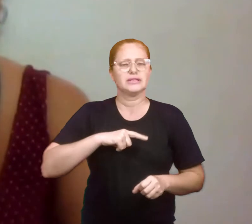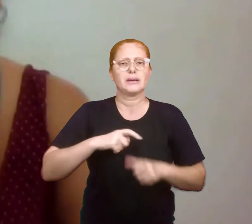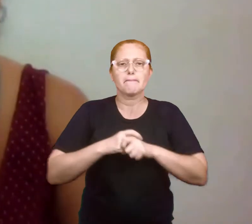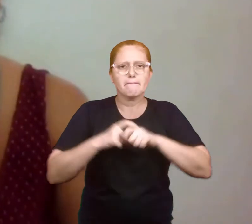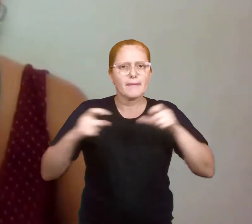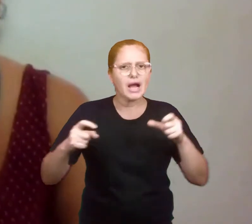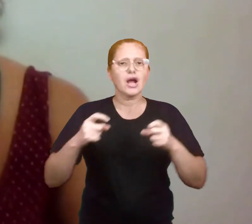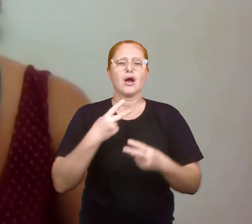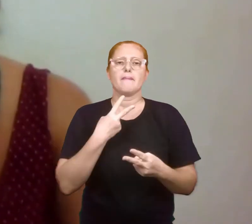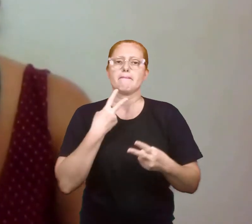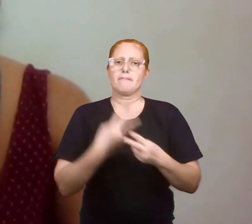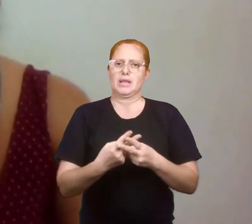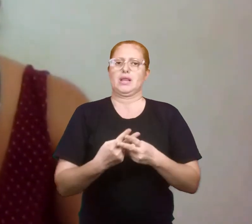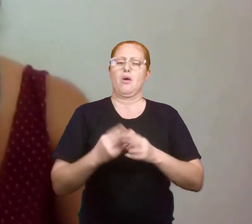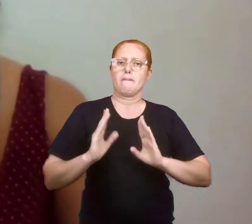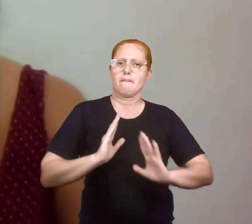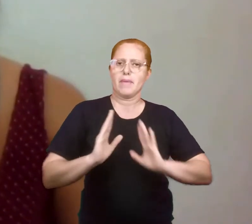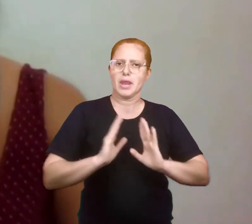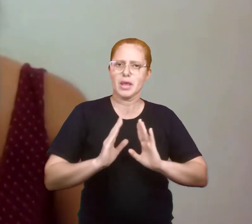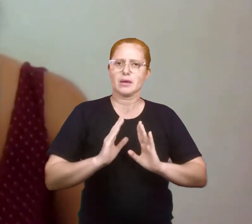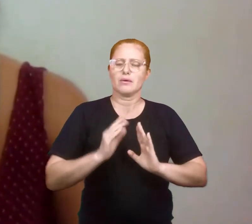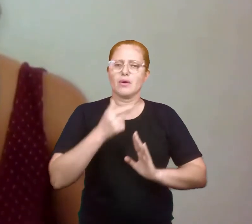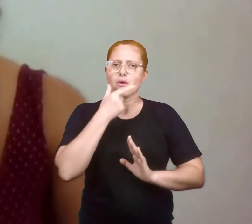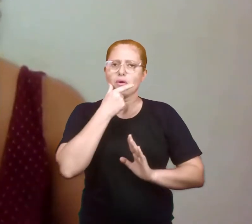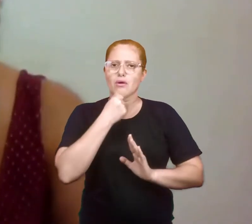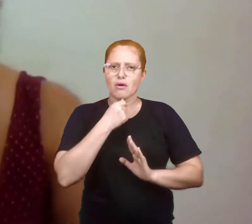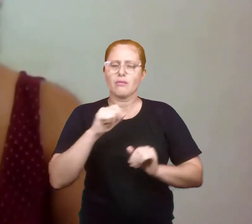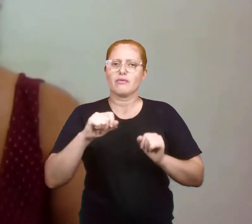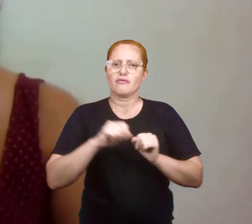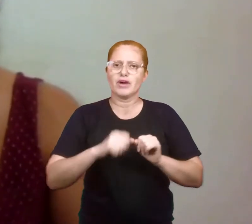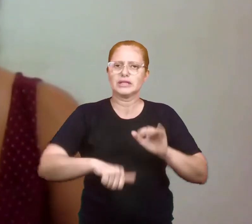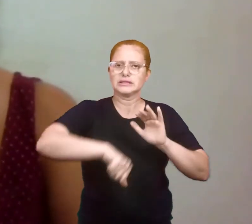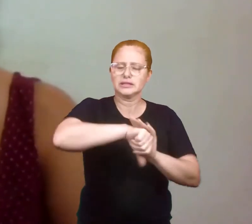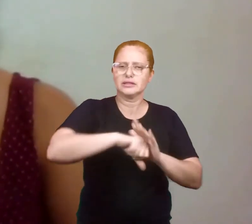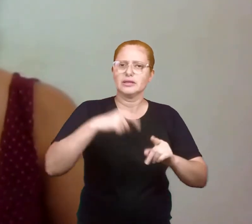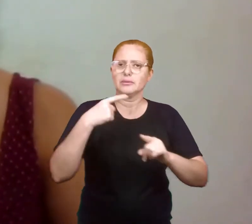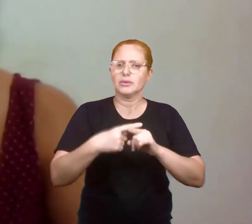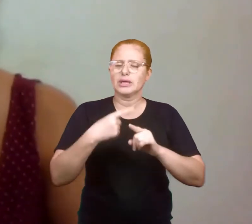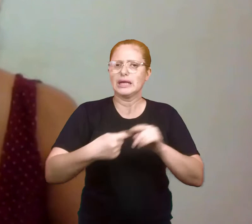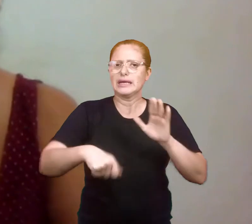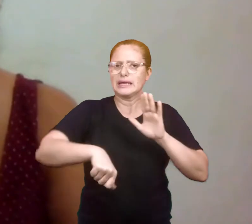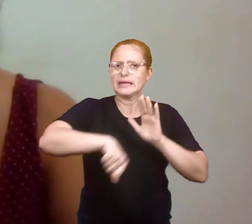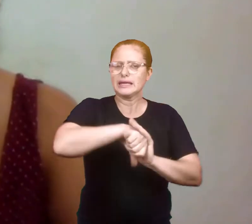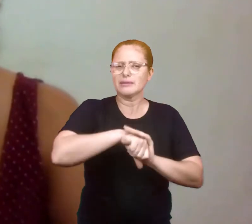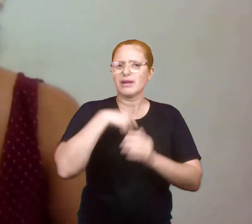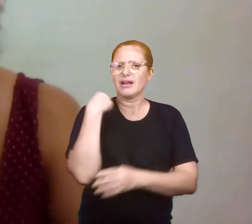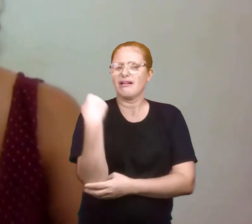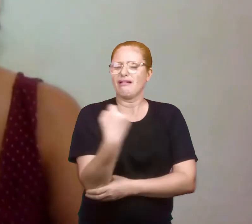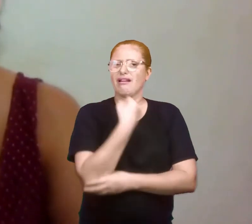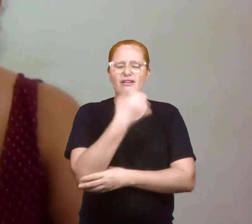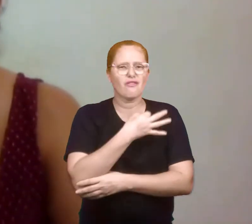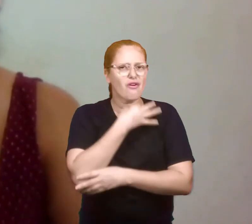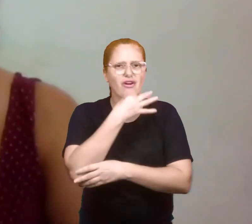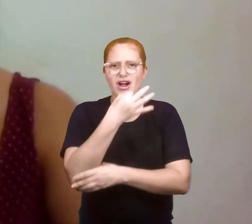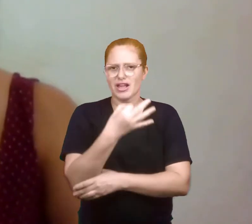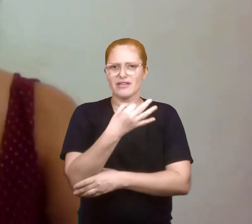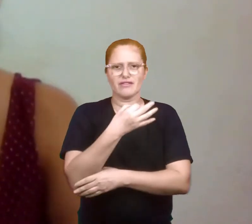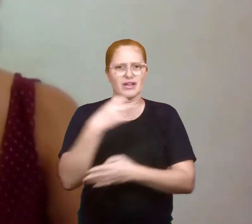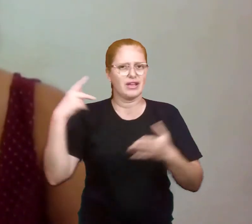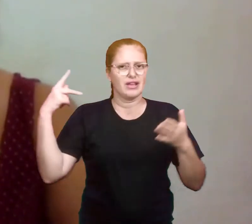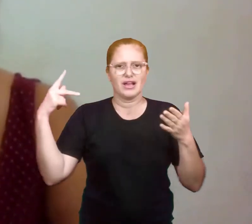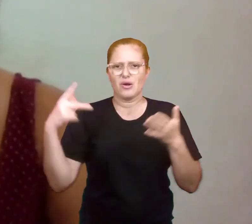de pena para quem comete esse tipo de crime. Esses crimes, eles já são bárbaros por sua natureza e acontecerem de